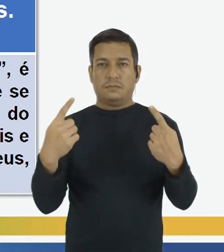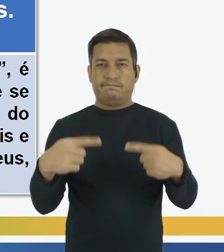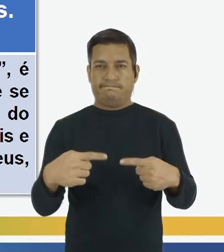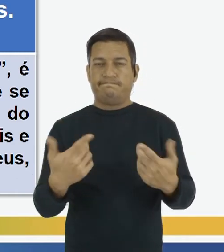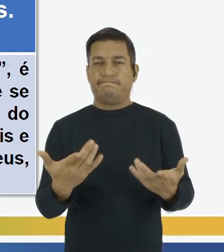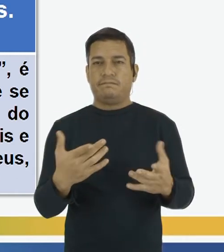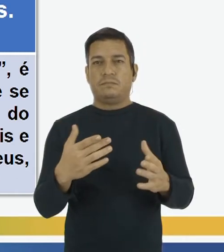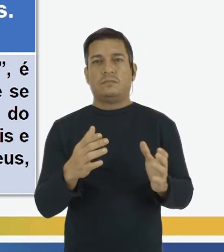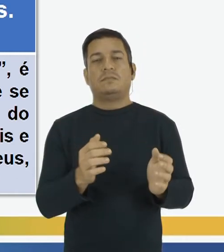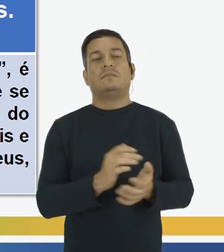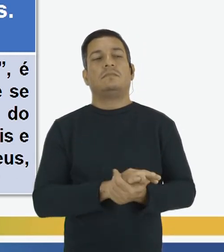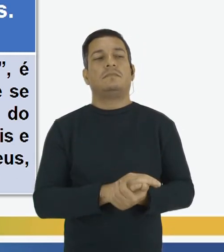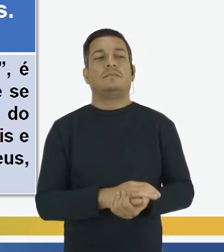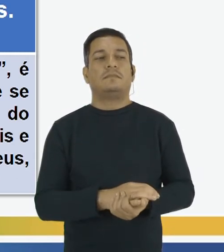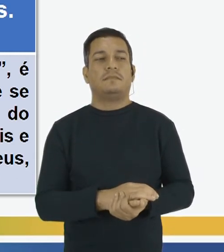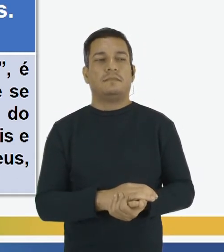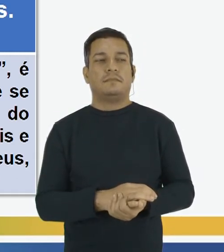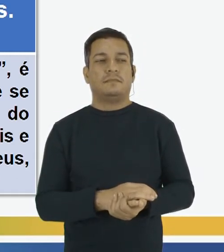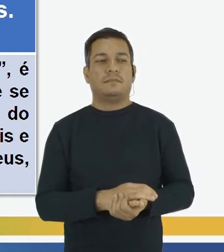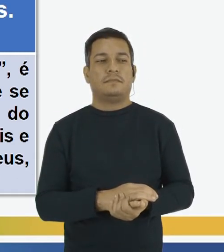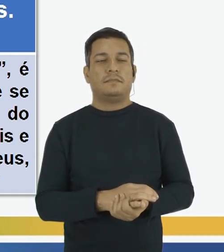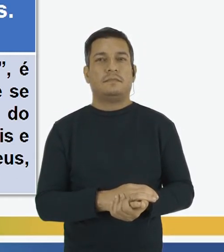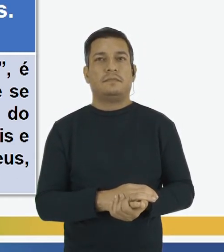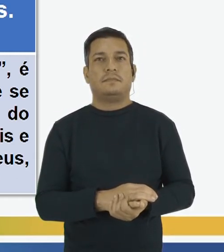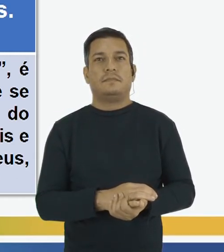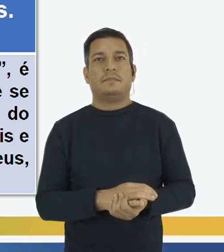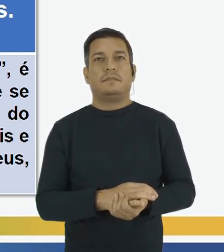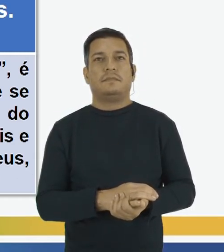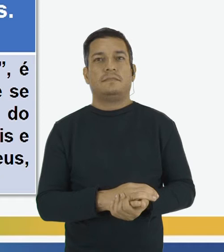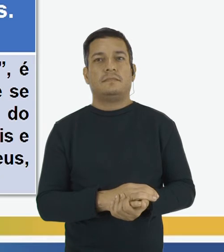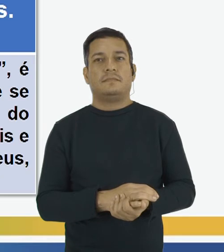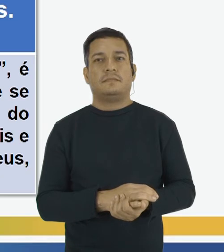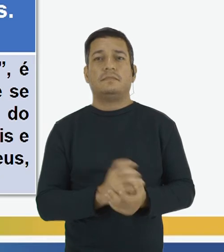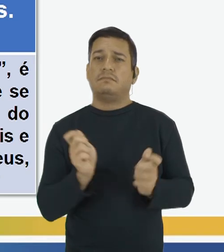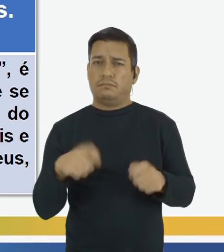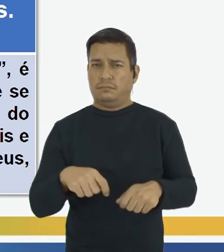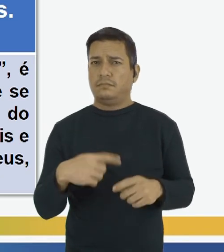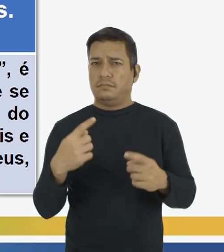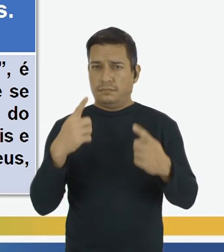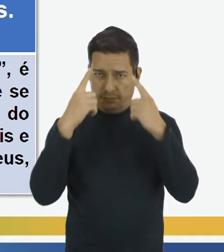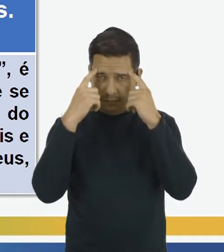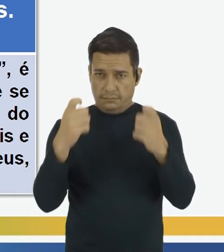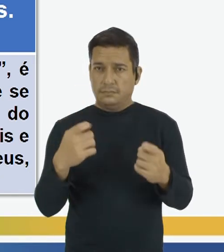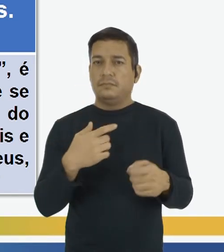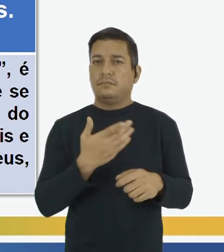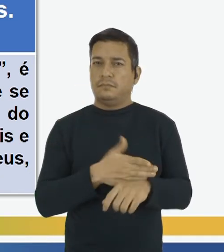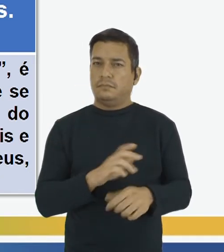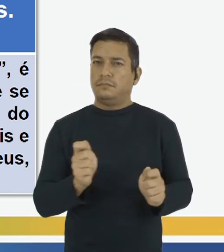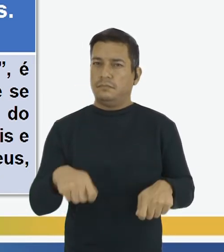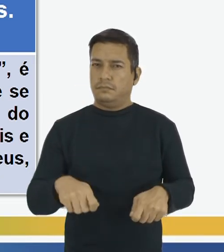uma religião precisa, deve praticar violência contra outra?